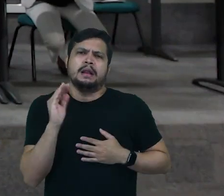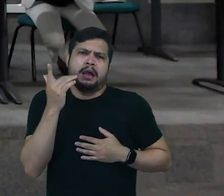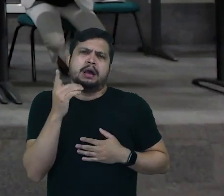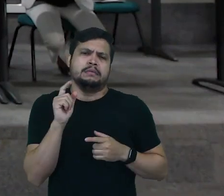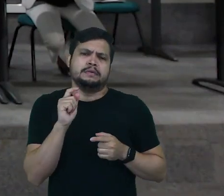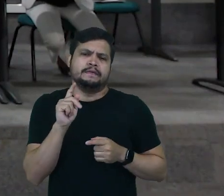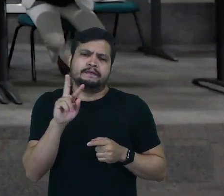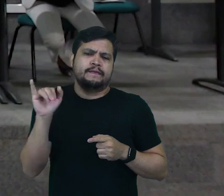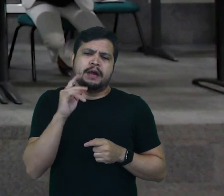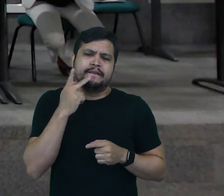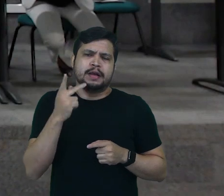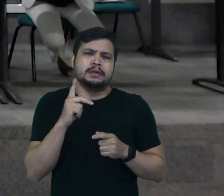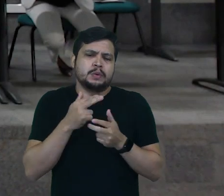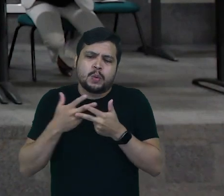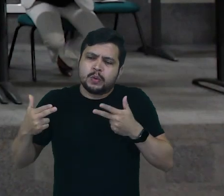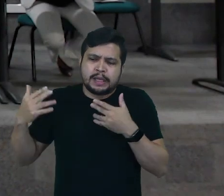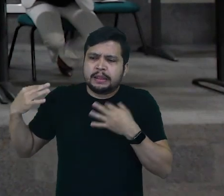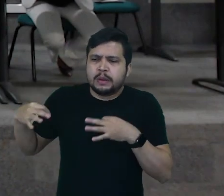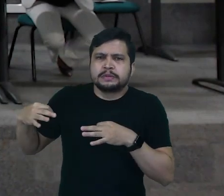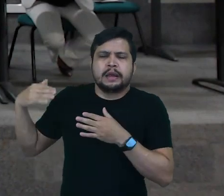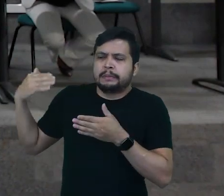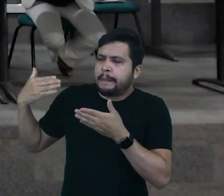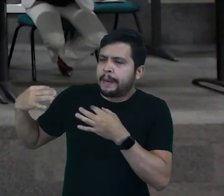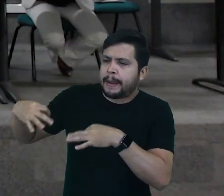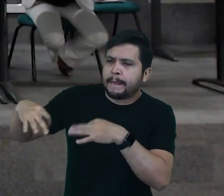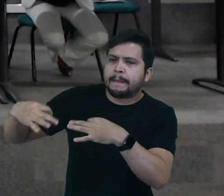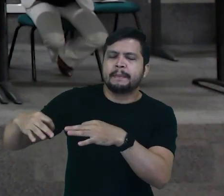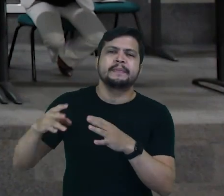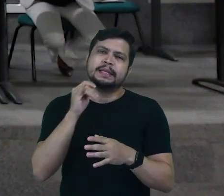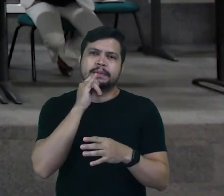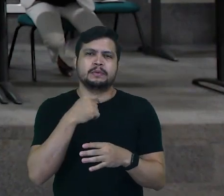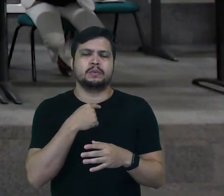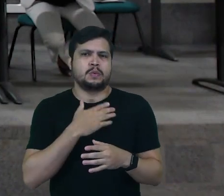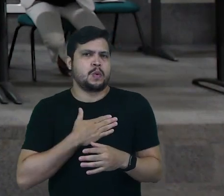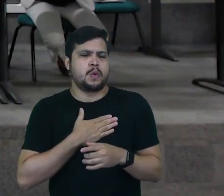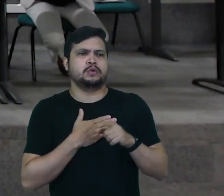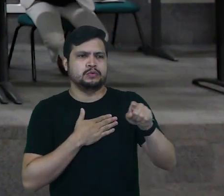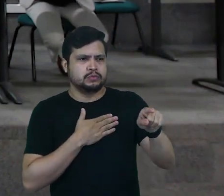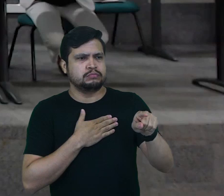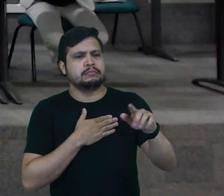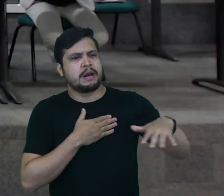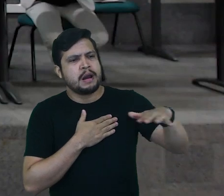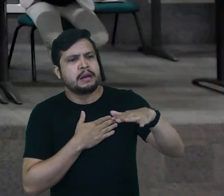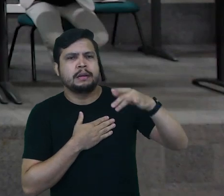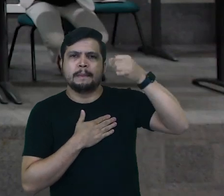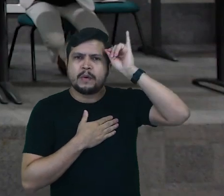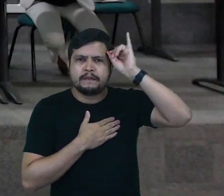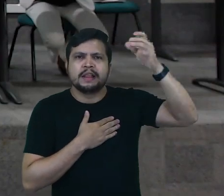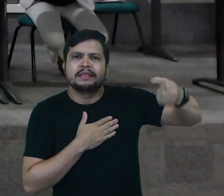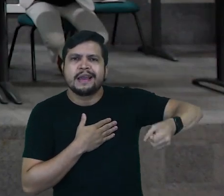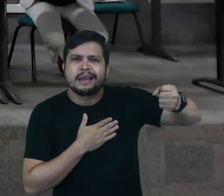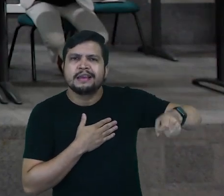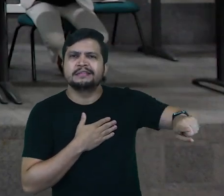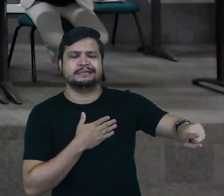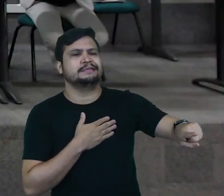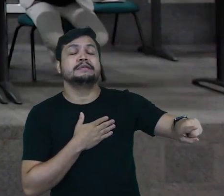gente vai dizendo coisas que a gente fez que deu certo, tipo, se você estudar, eu gosto de bovino de leite, estude bem